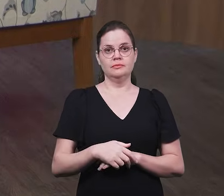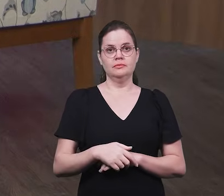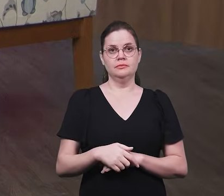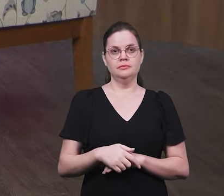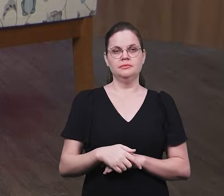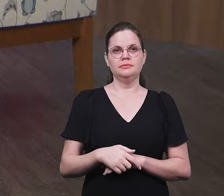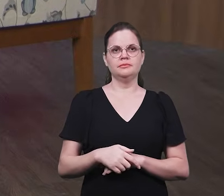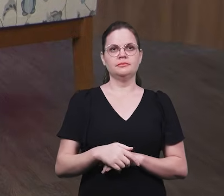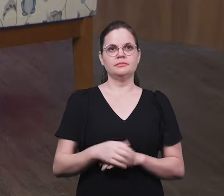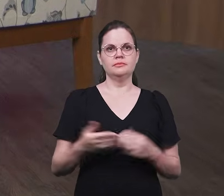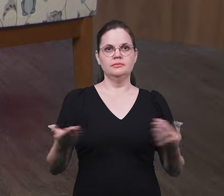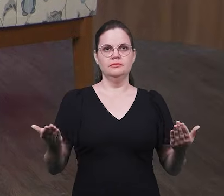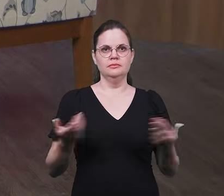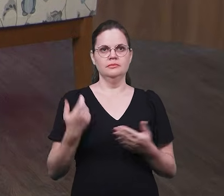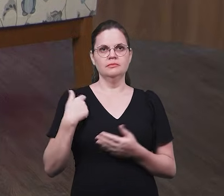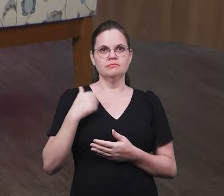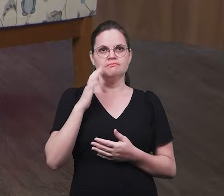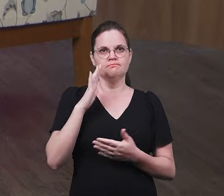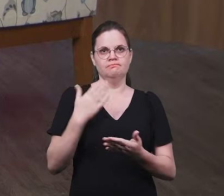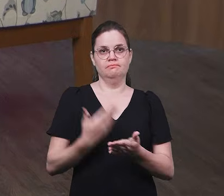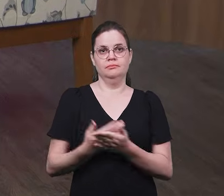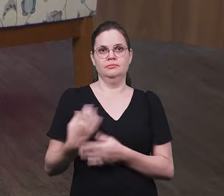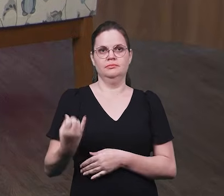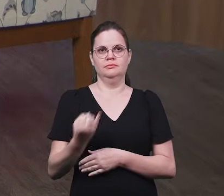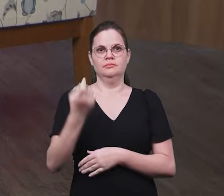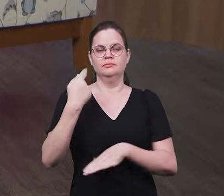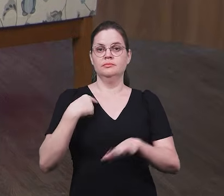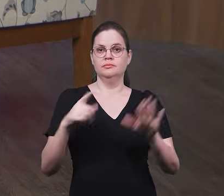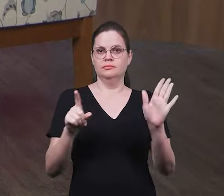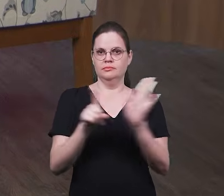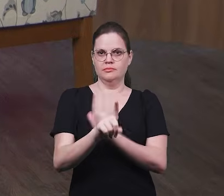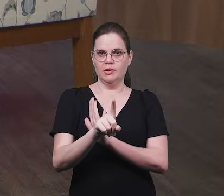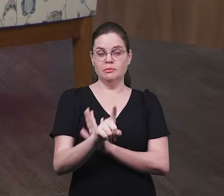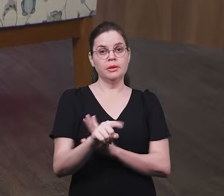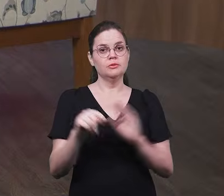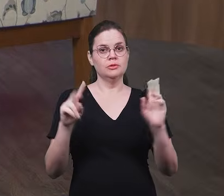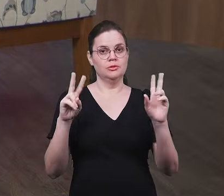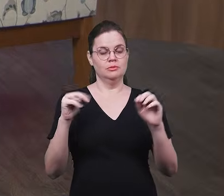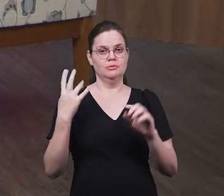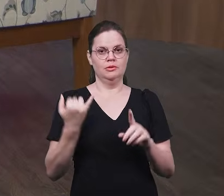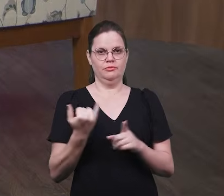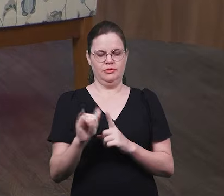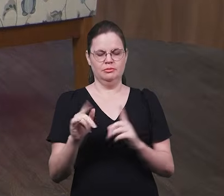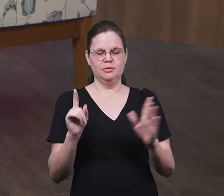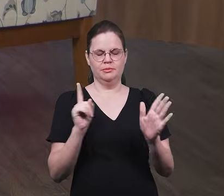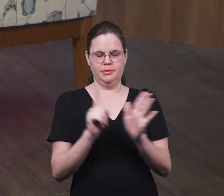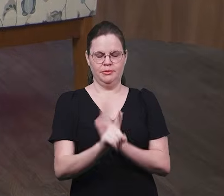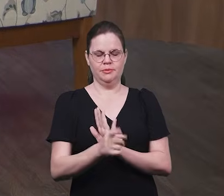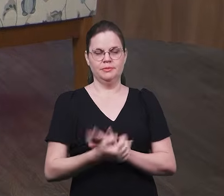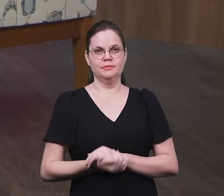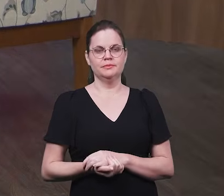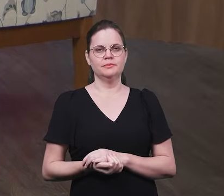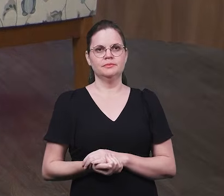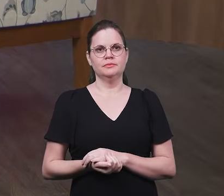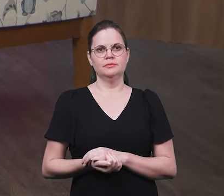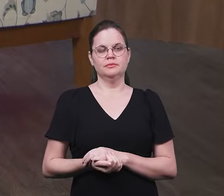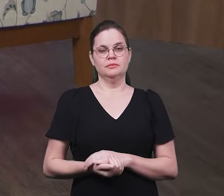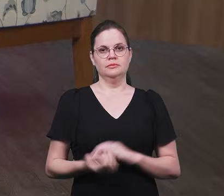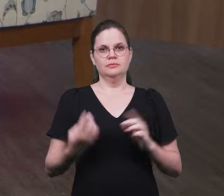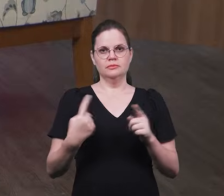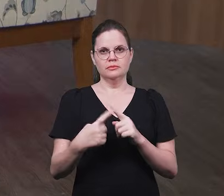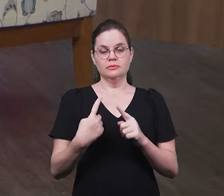aqui, pastor Antônio Carlos, fazer uma pergunta que ela é uma pergunta profética, né? Sim.